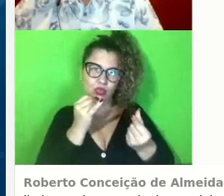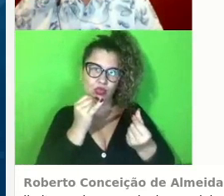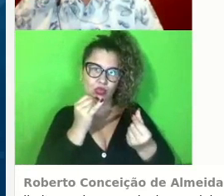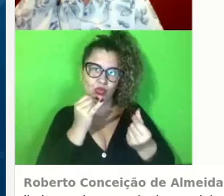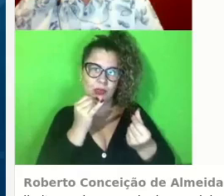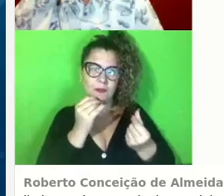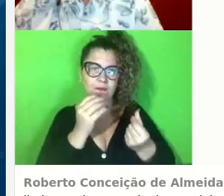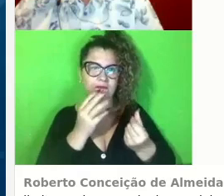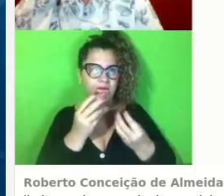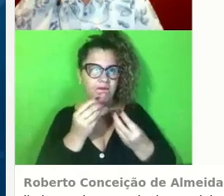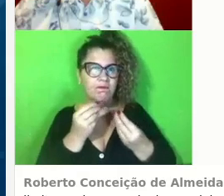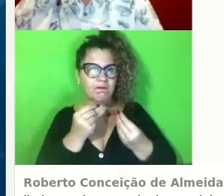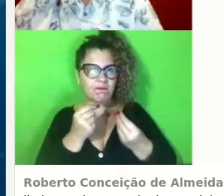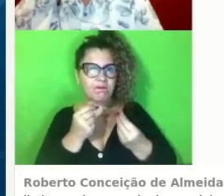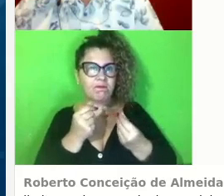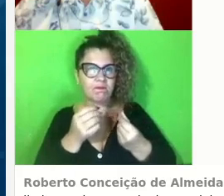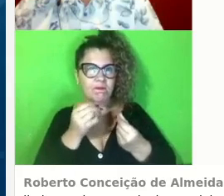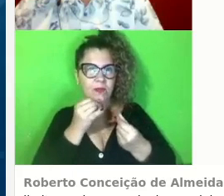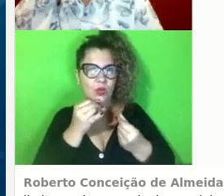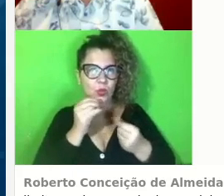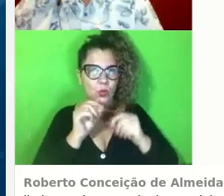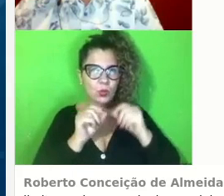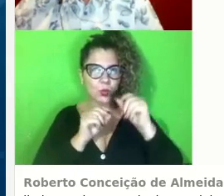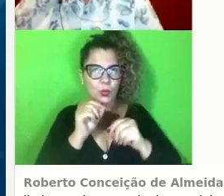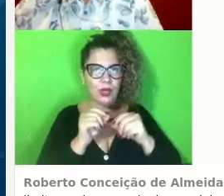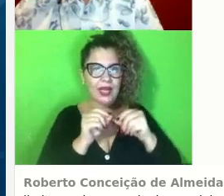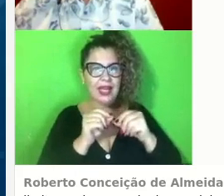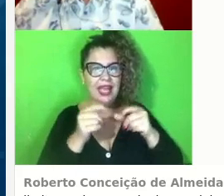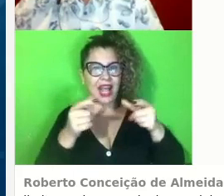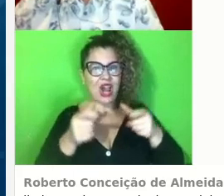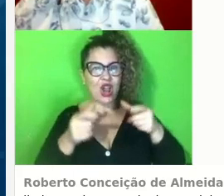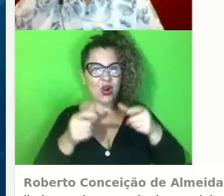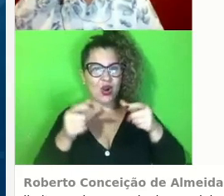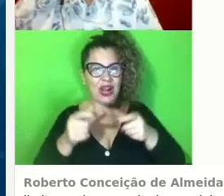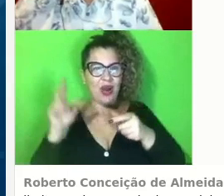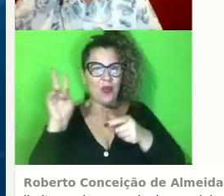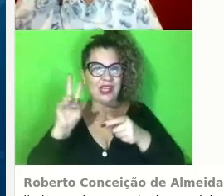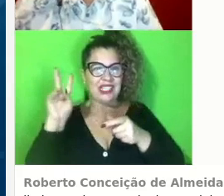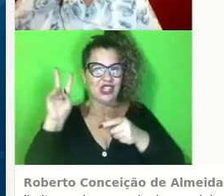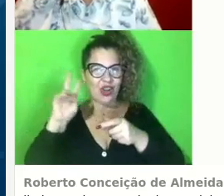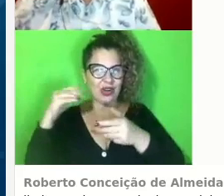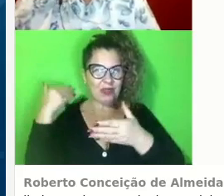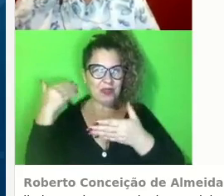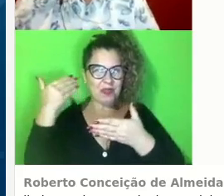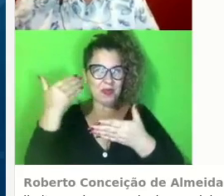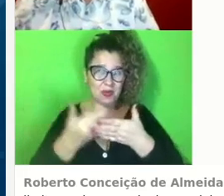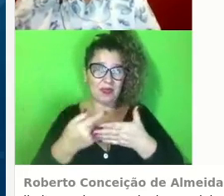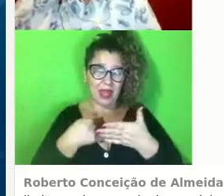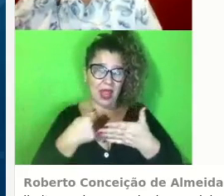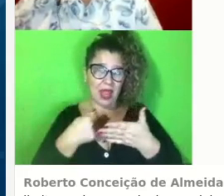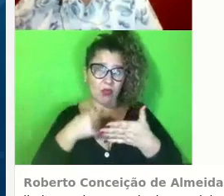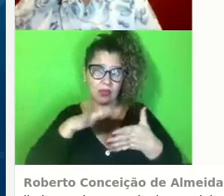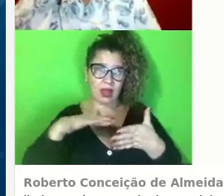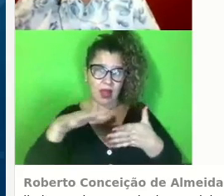Dos locais históricos, né? Eu também sou... vem da área de história, assim como Idari, né?